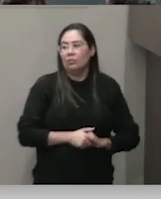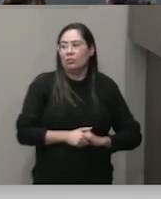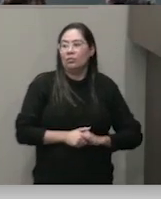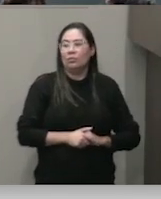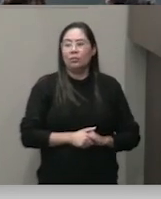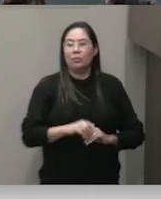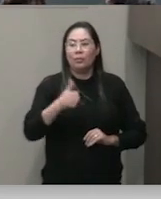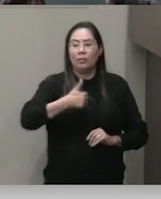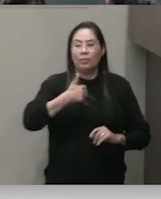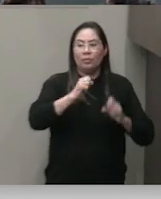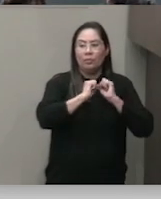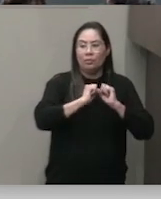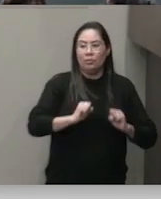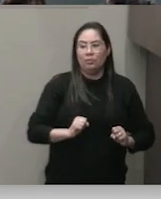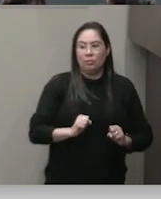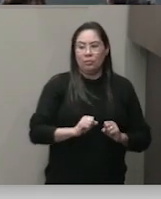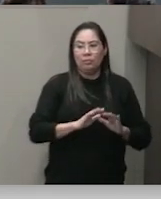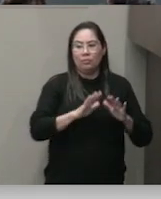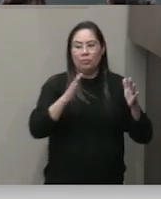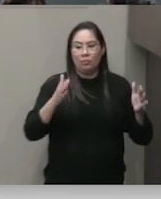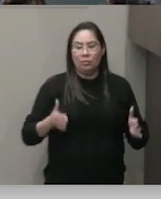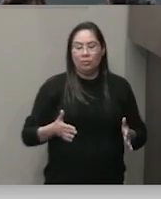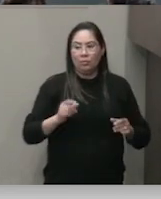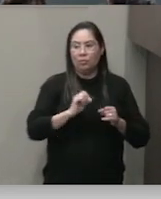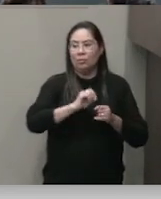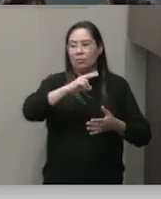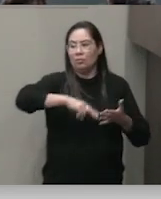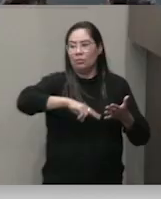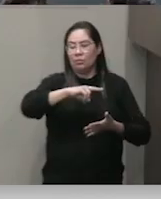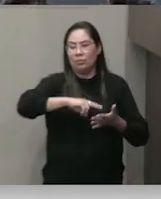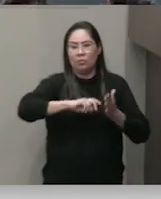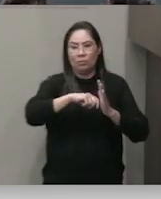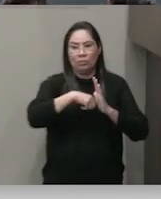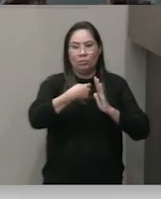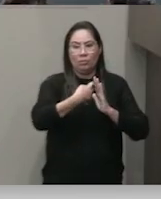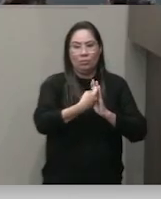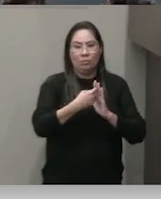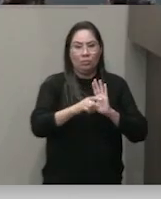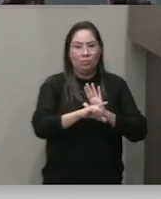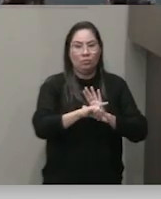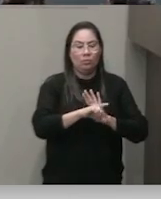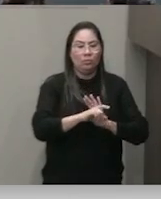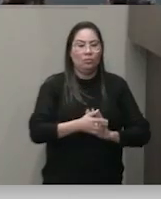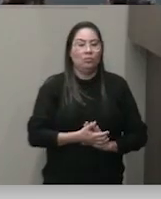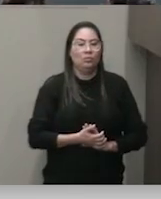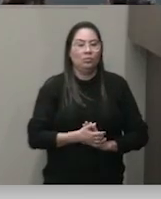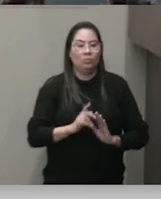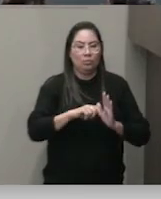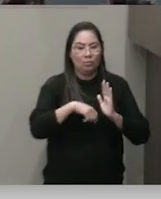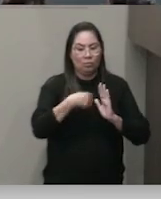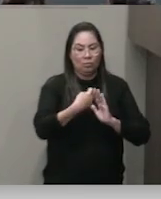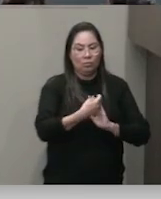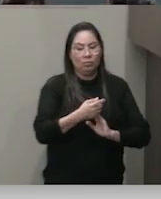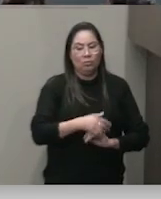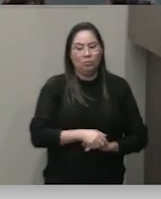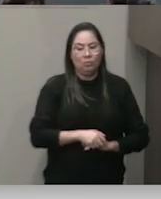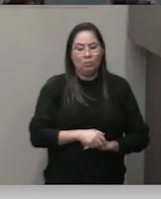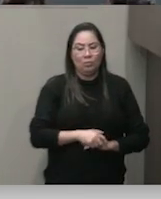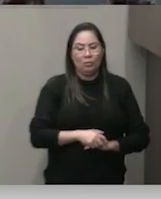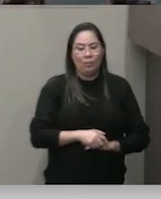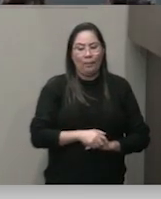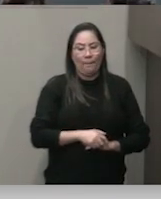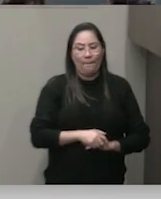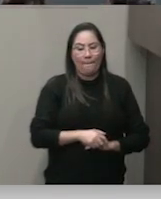mesa diretora, que faça a leitura da agenda legislativa. Agenda legislativa,